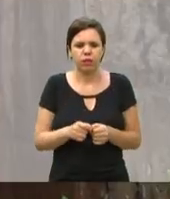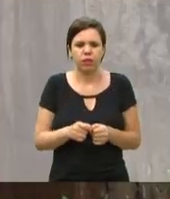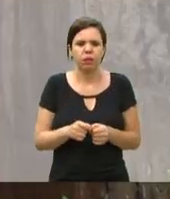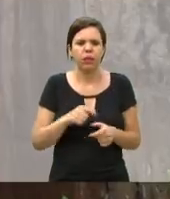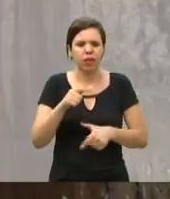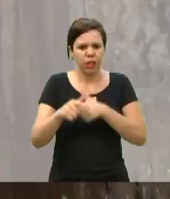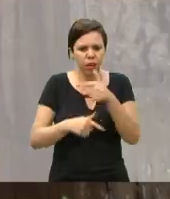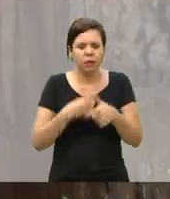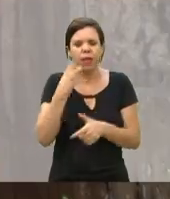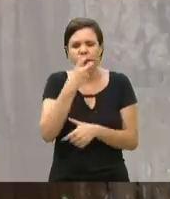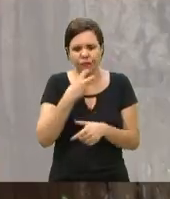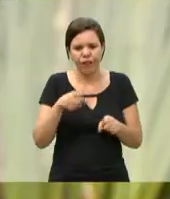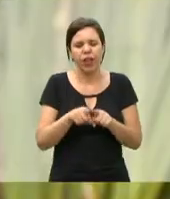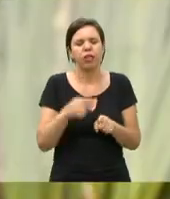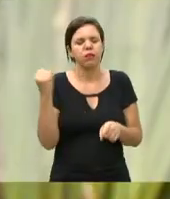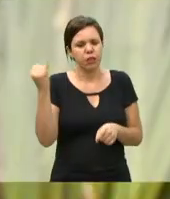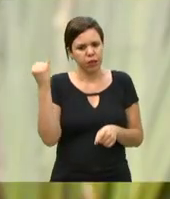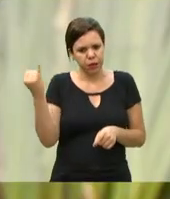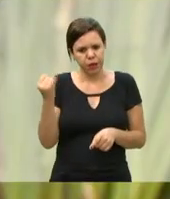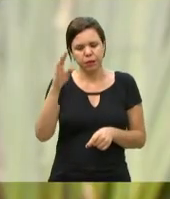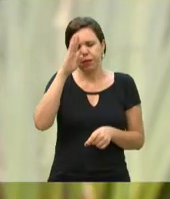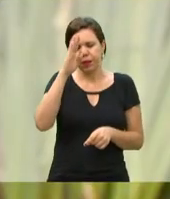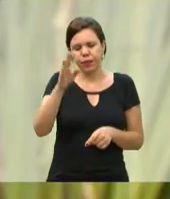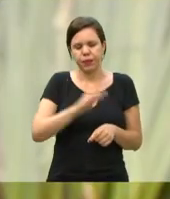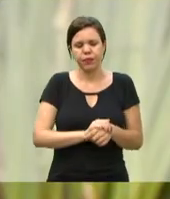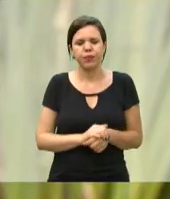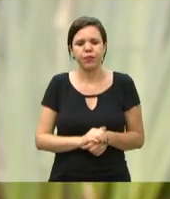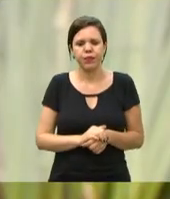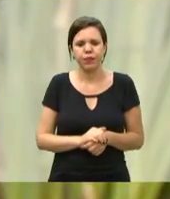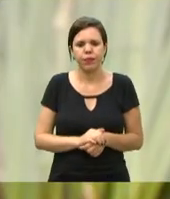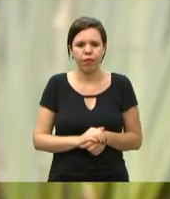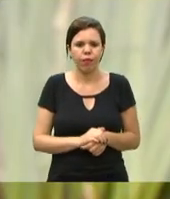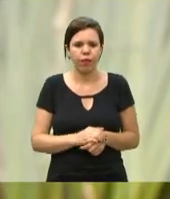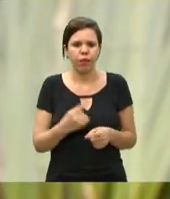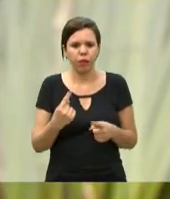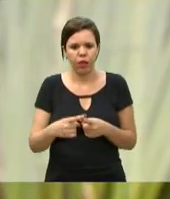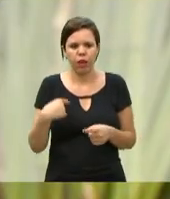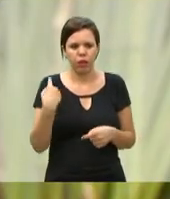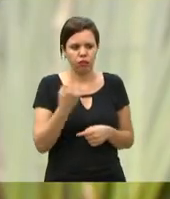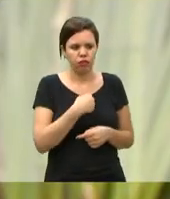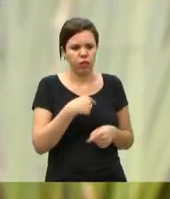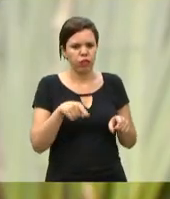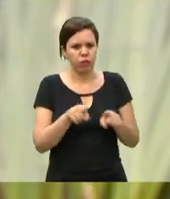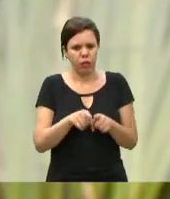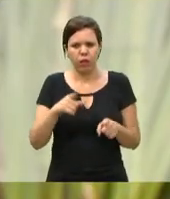fala também é importante, né? Principalmente, né? Porque a gente tem